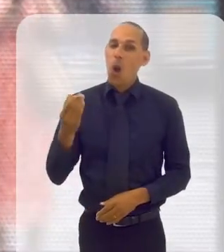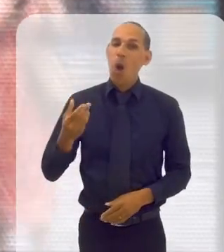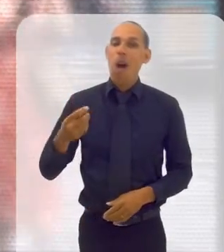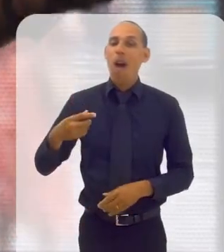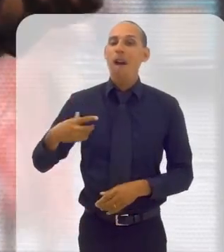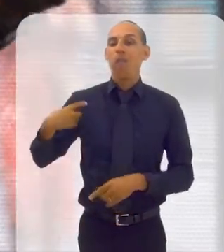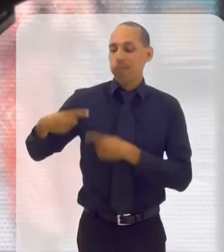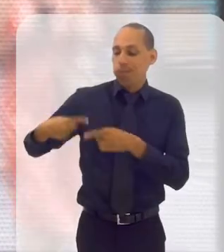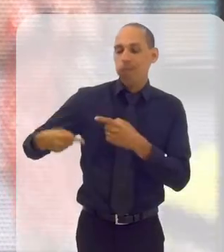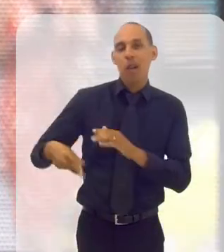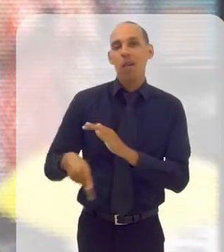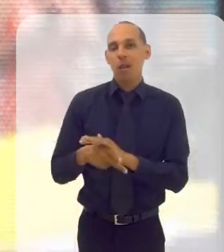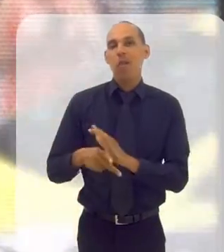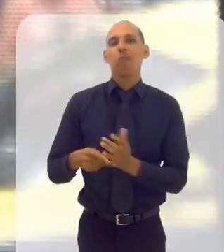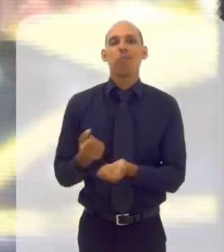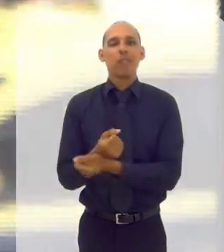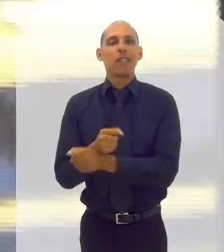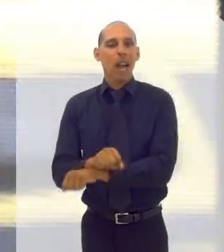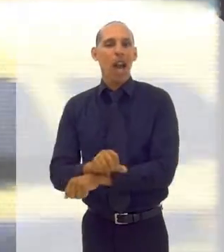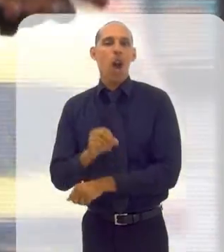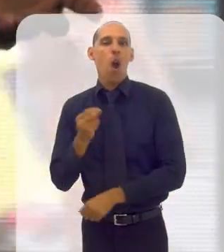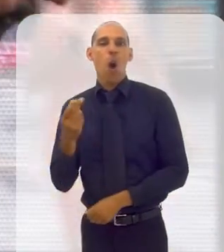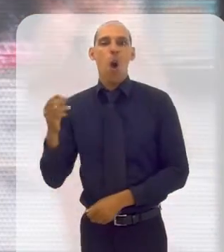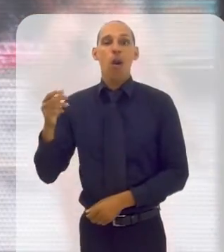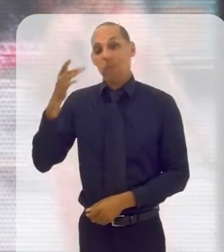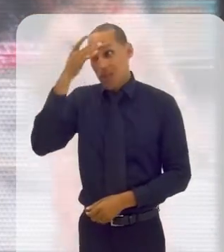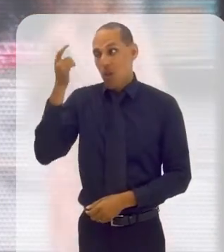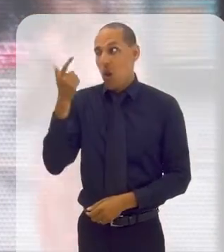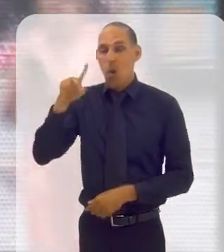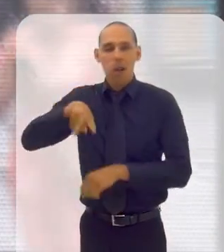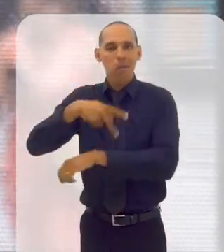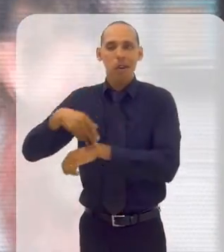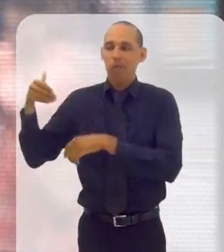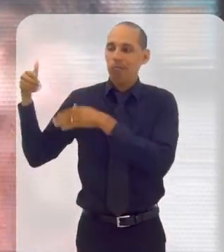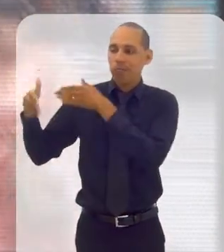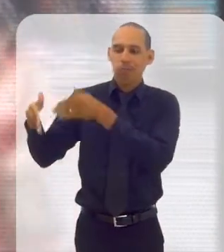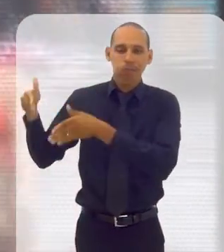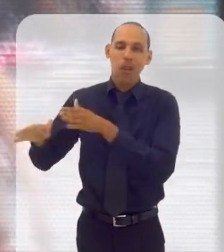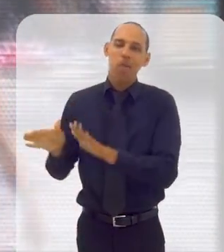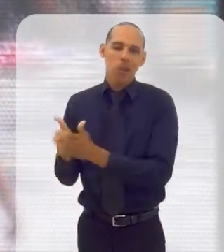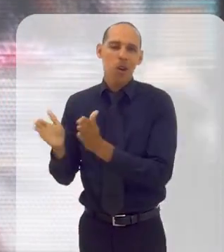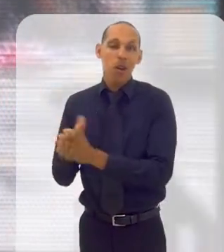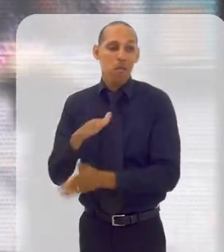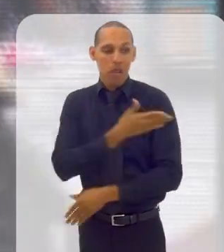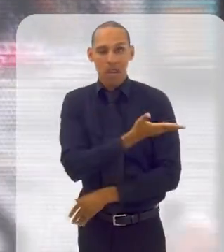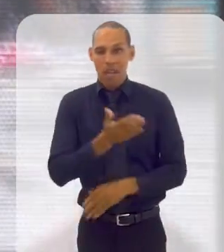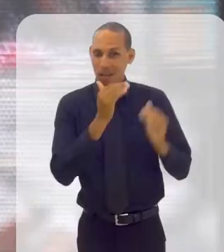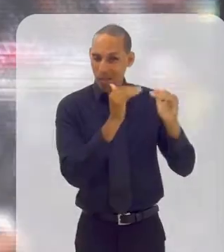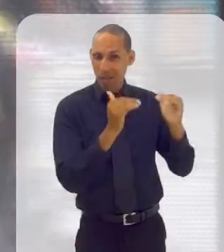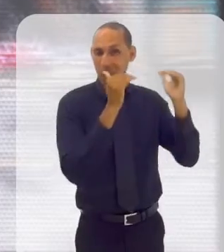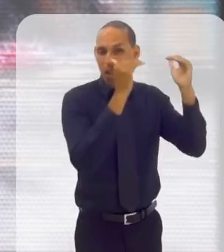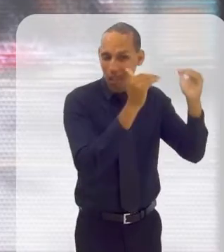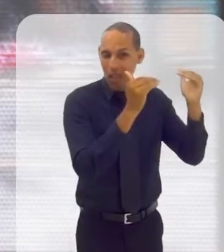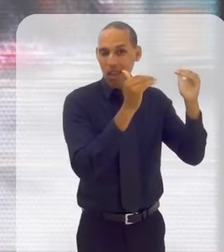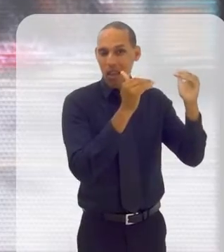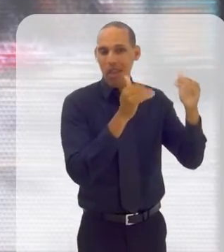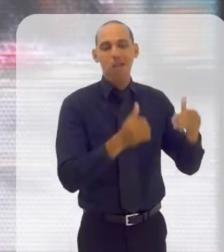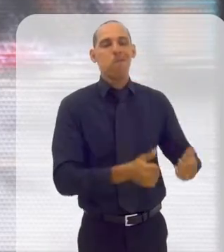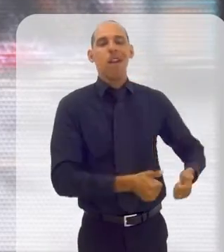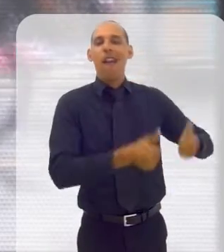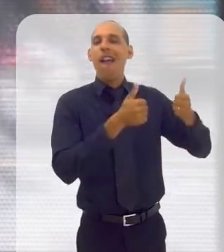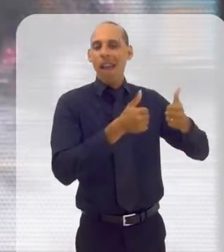pessoas descendentes de escravizadas, eram pessoas descendentes de imigrantes pobres, e enquanto as elites elas se